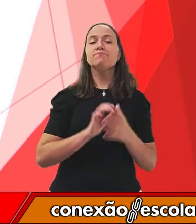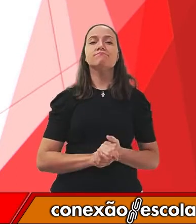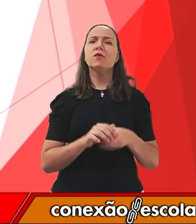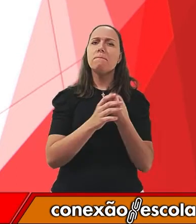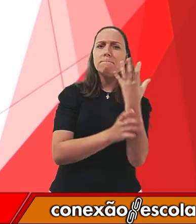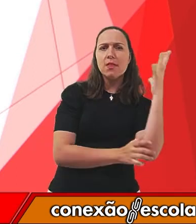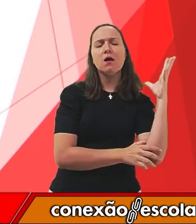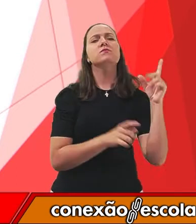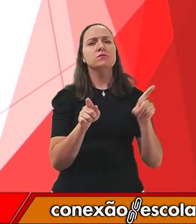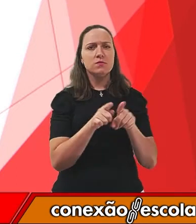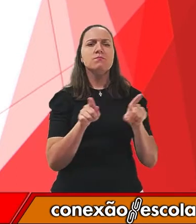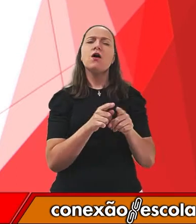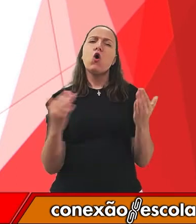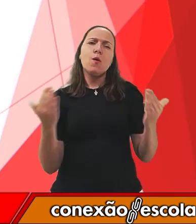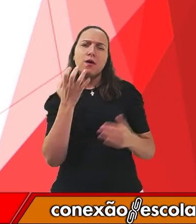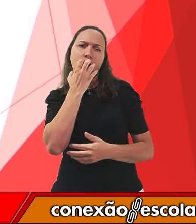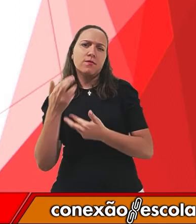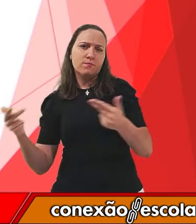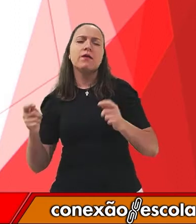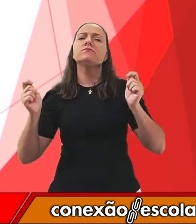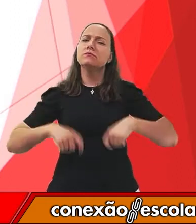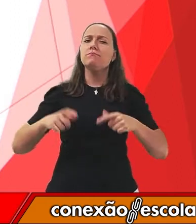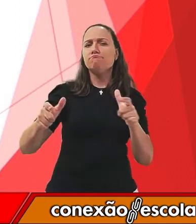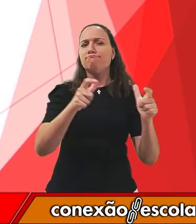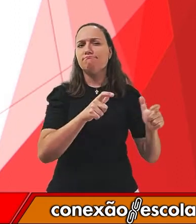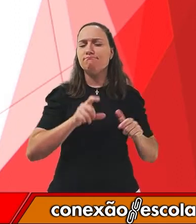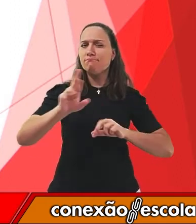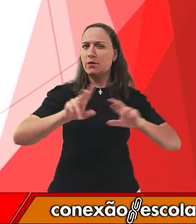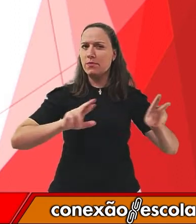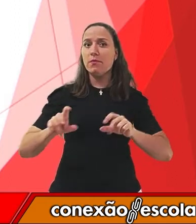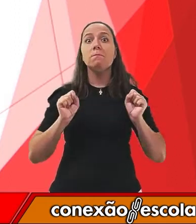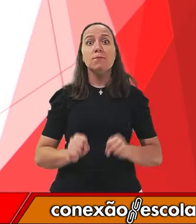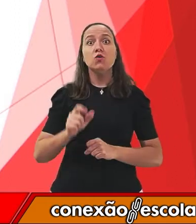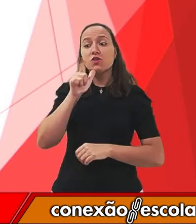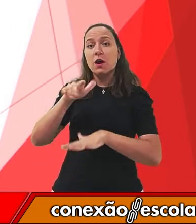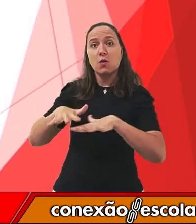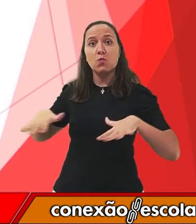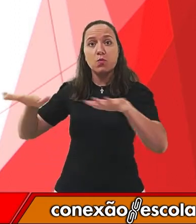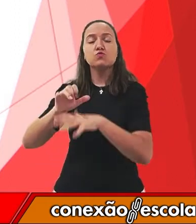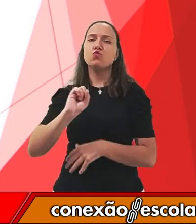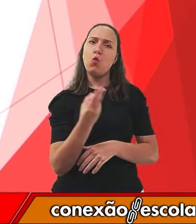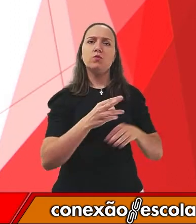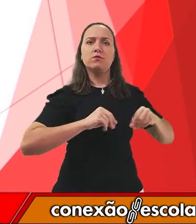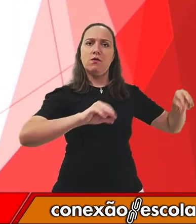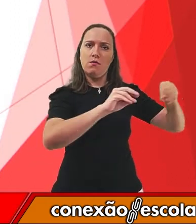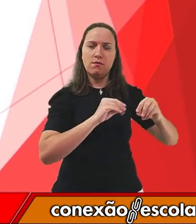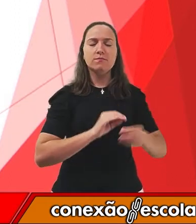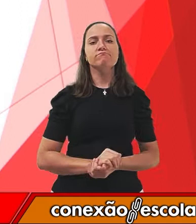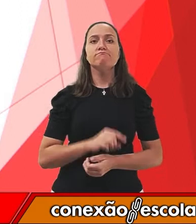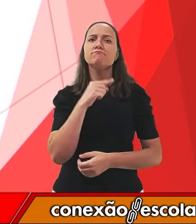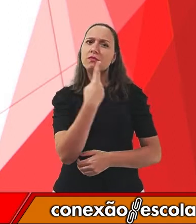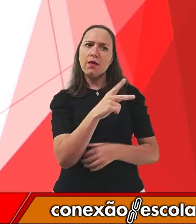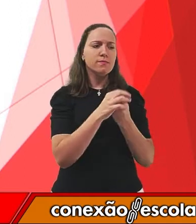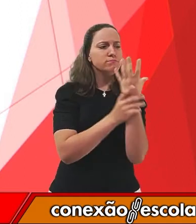os animais, podem viver em ambientes bem diversos, terrestres ou aquáticos. Elas também possuem